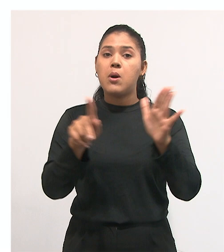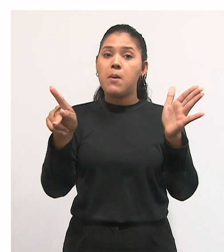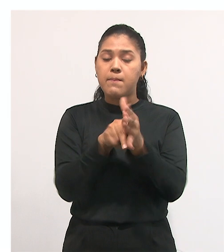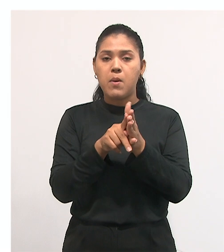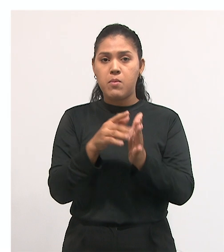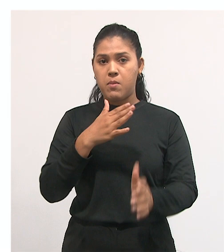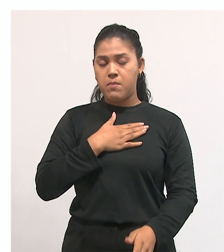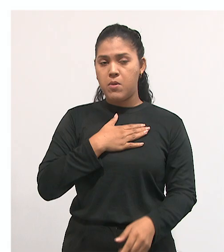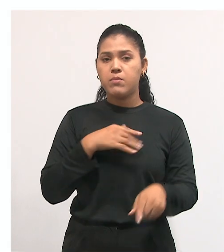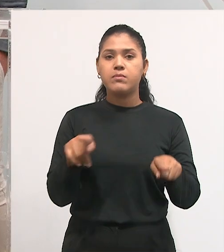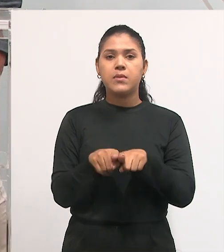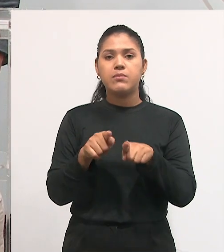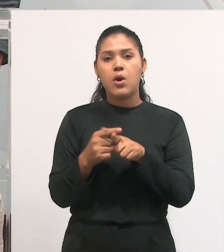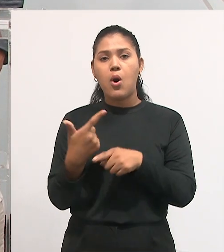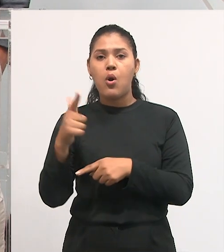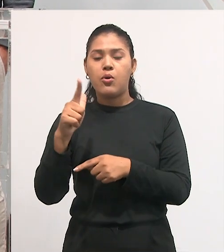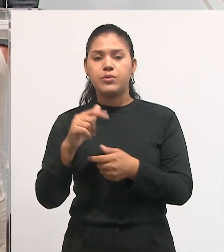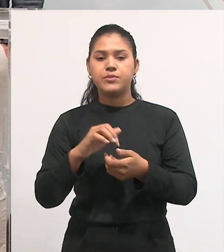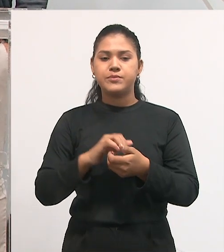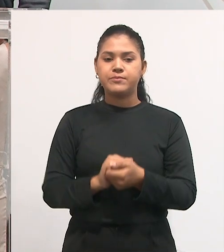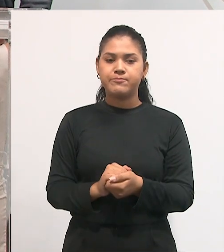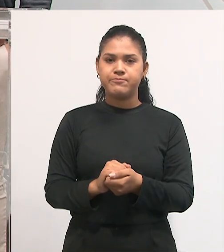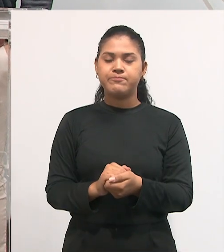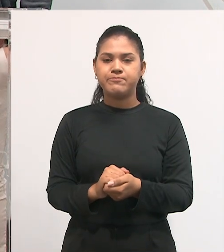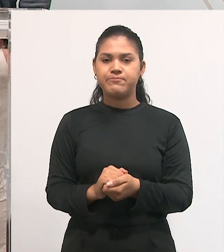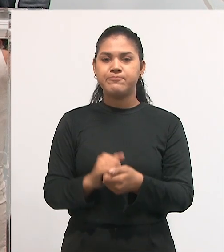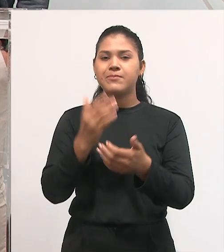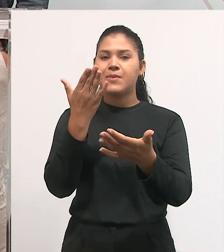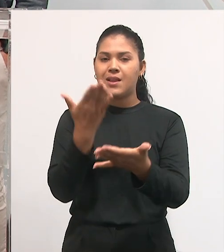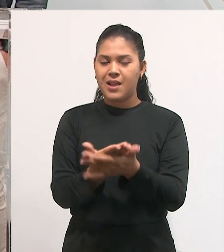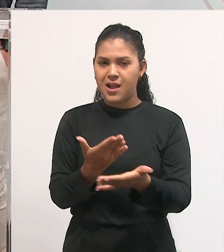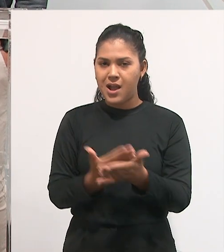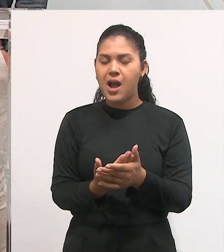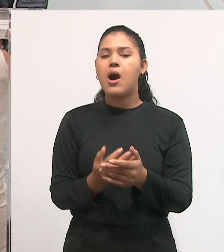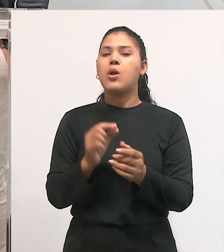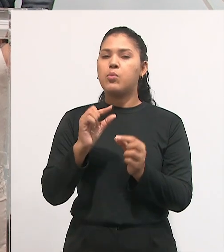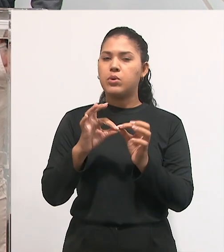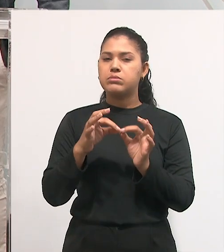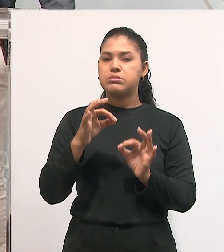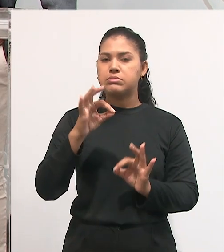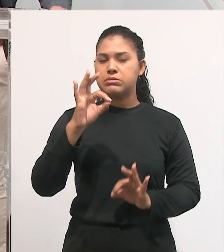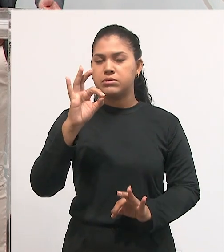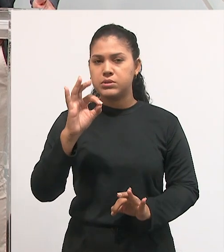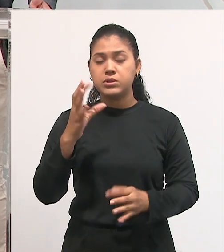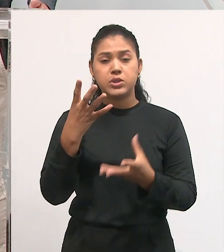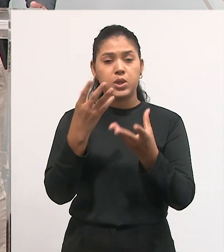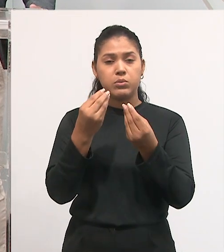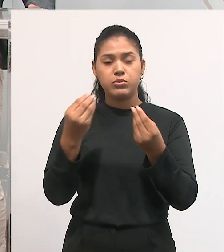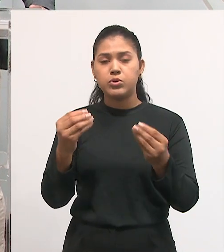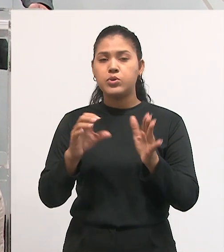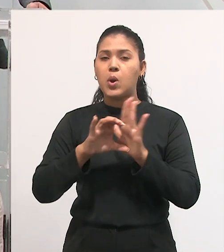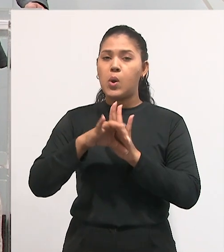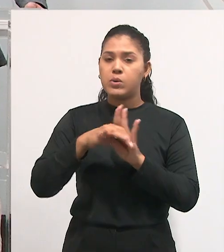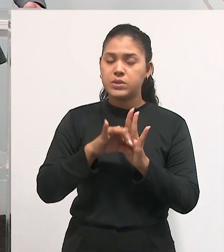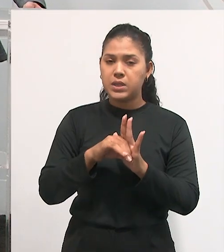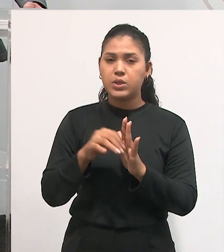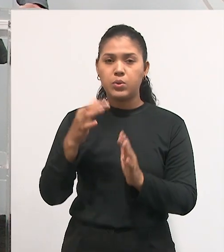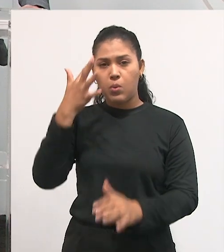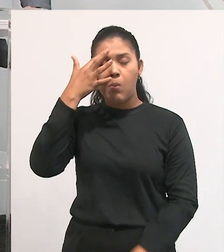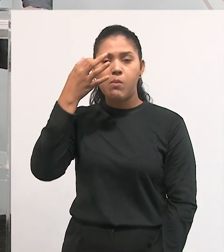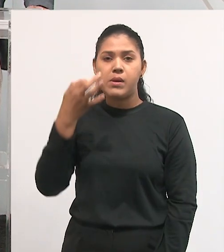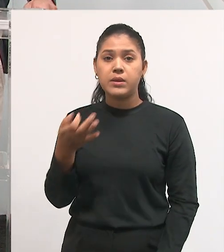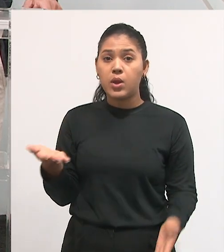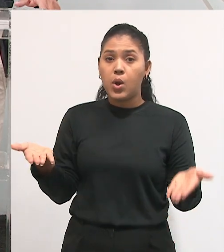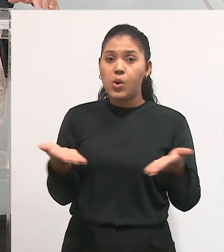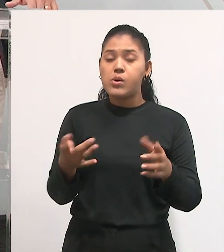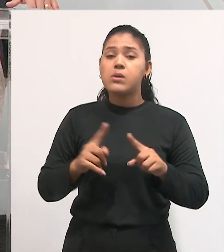naquele país. Perfeito? A aula, né, um pouquinho maior, longa, muito conceito para você aí assimilar.